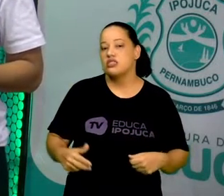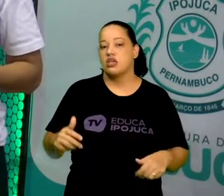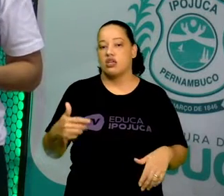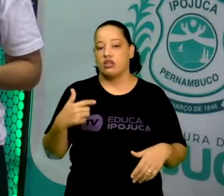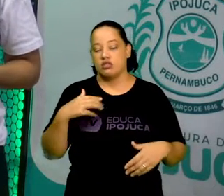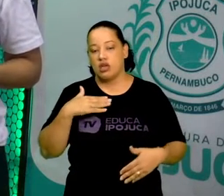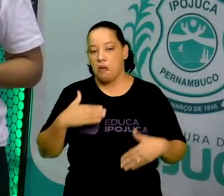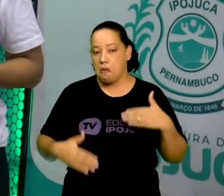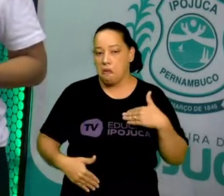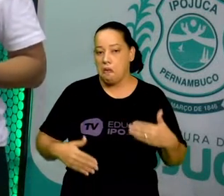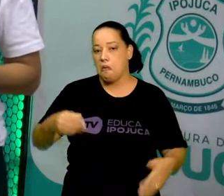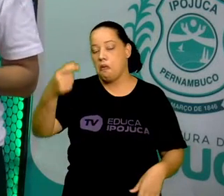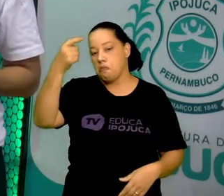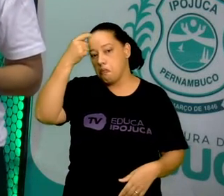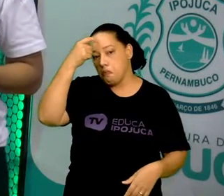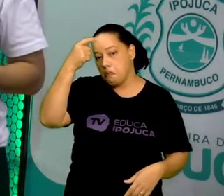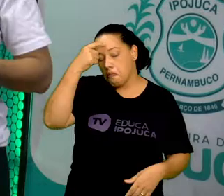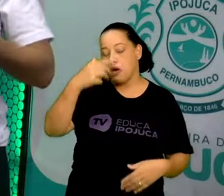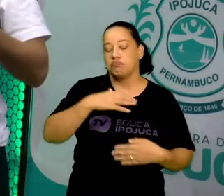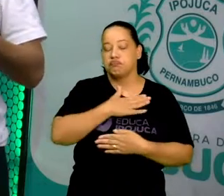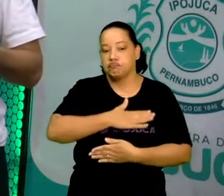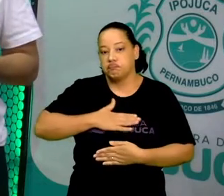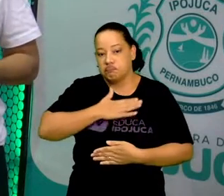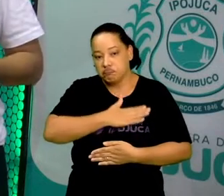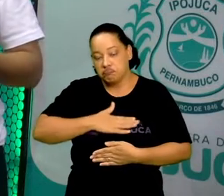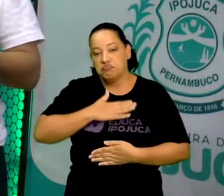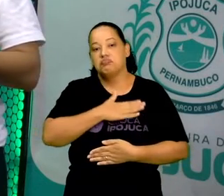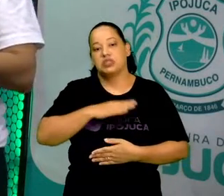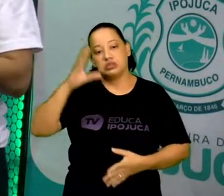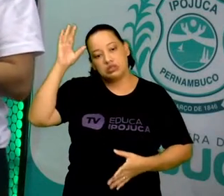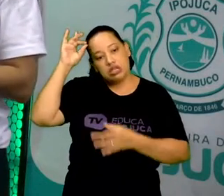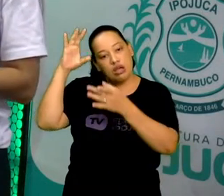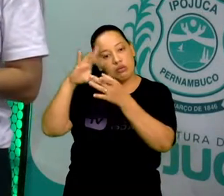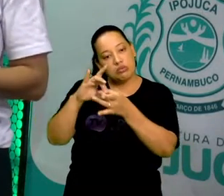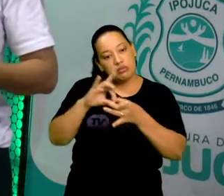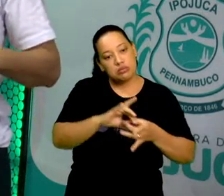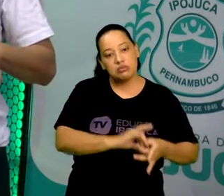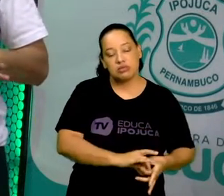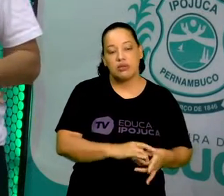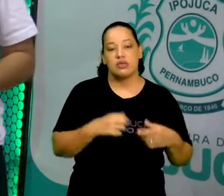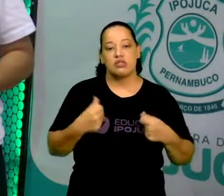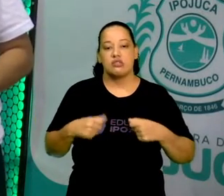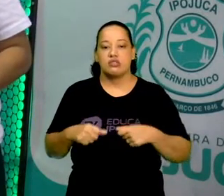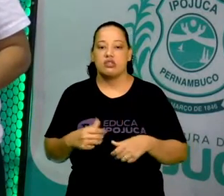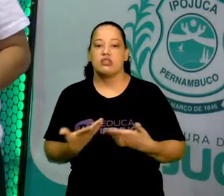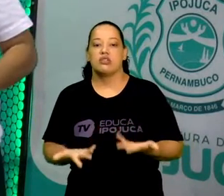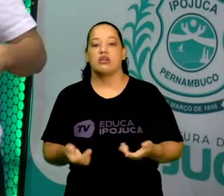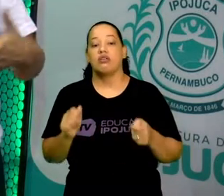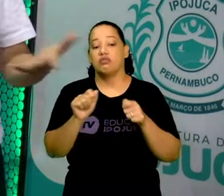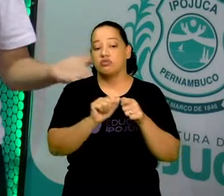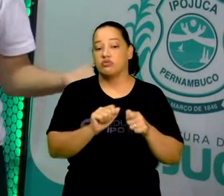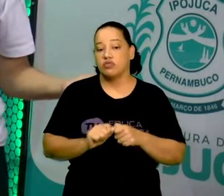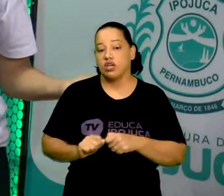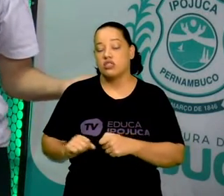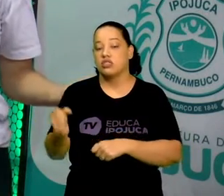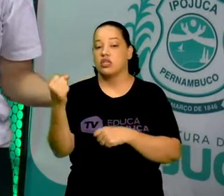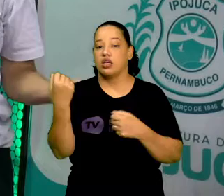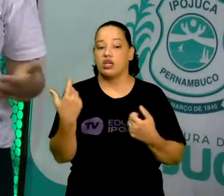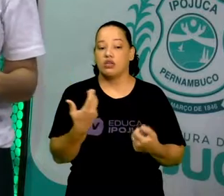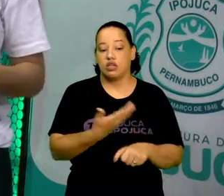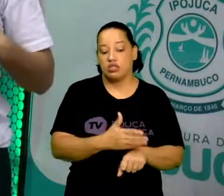mente nosso bem está e quando a gente está jogando se divertindo fazendo alguma atividade